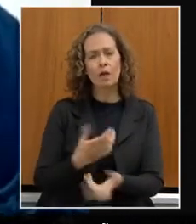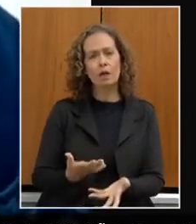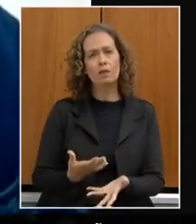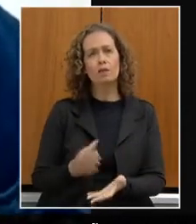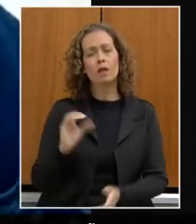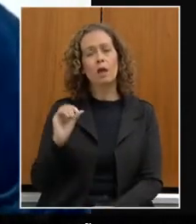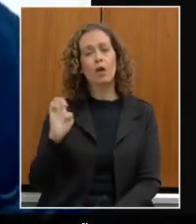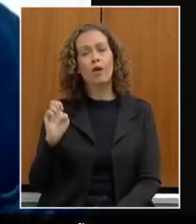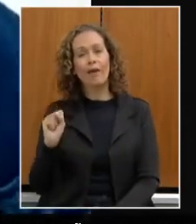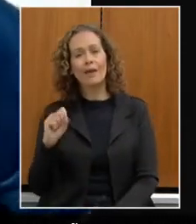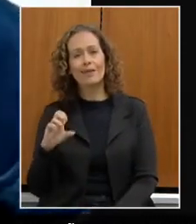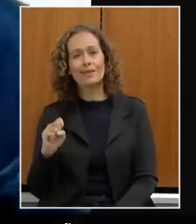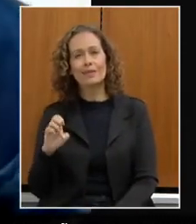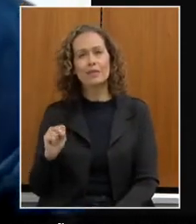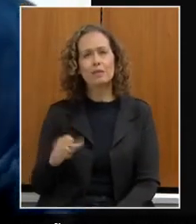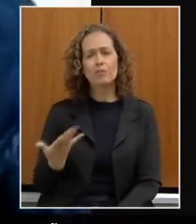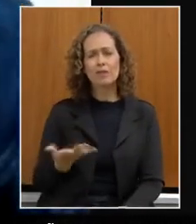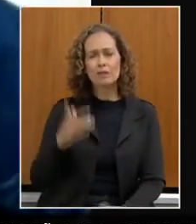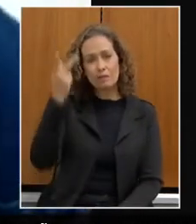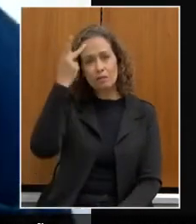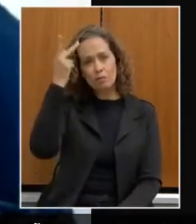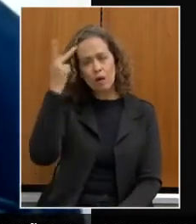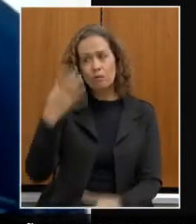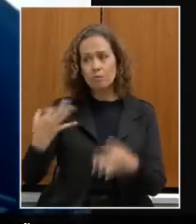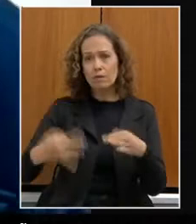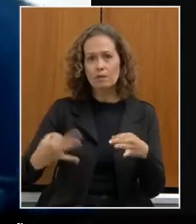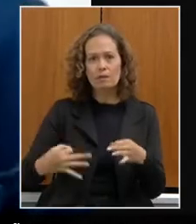em São Paulo começou a dar certo logo de janeiro